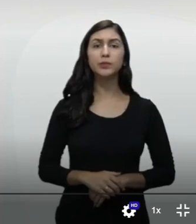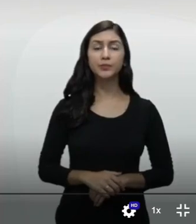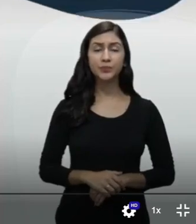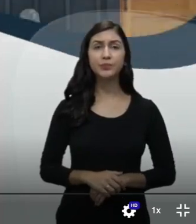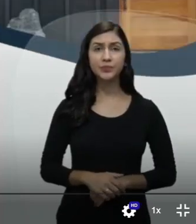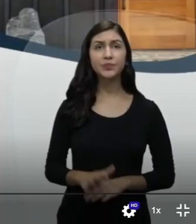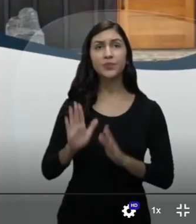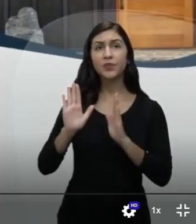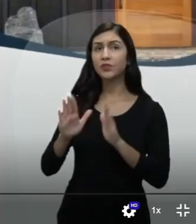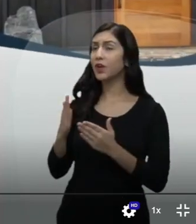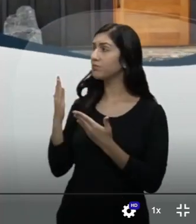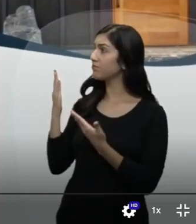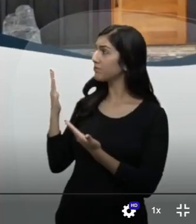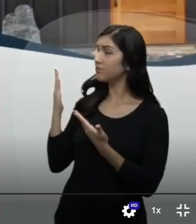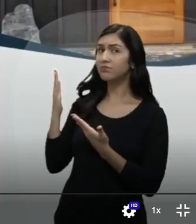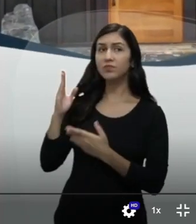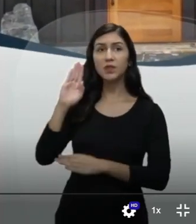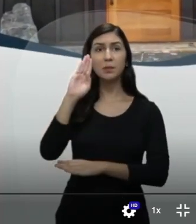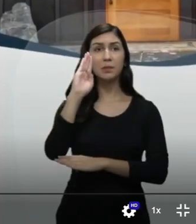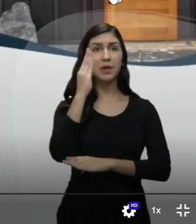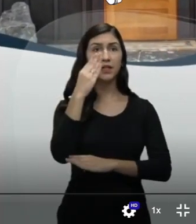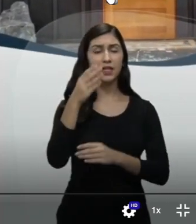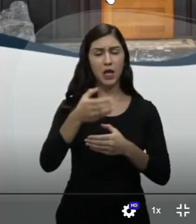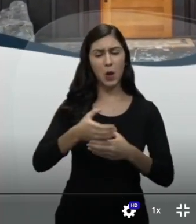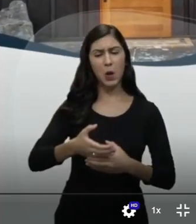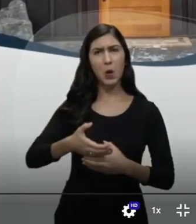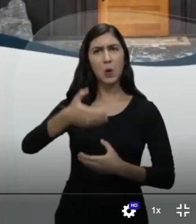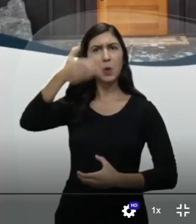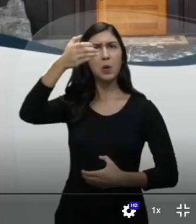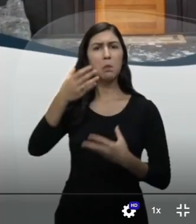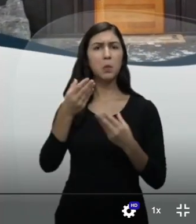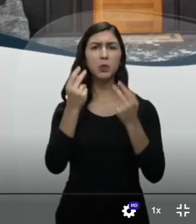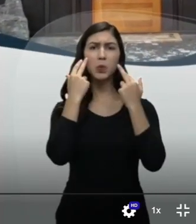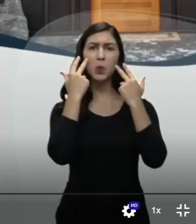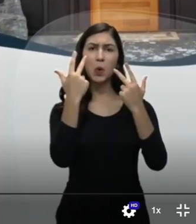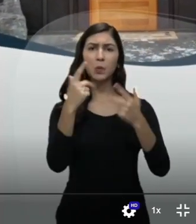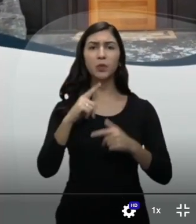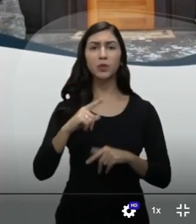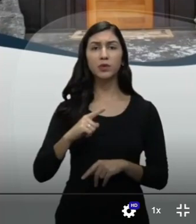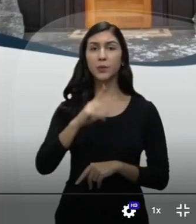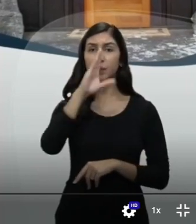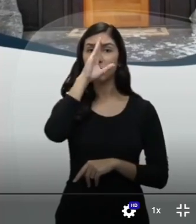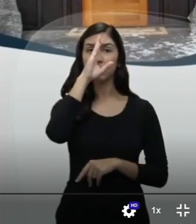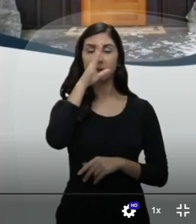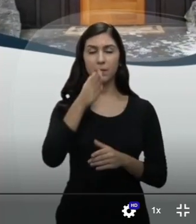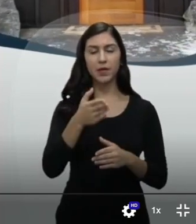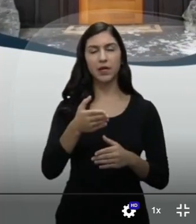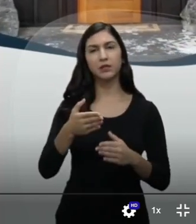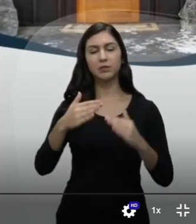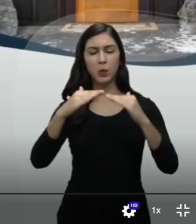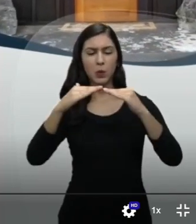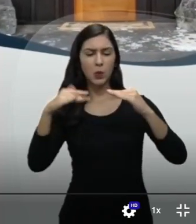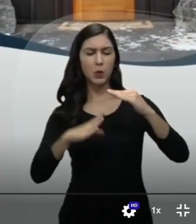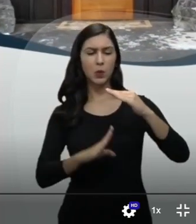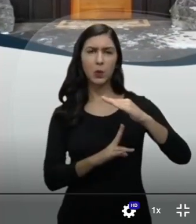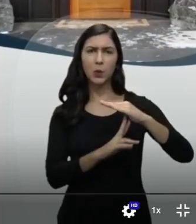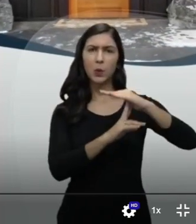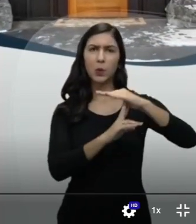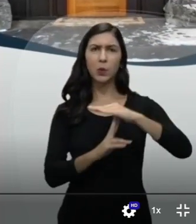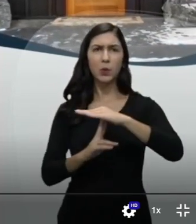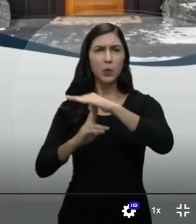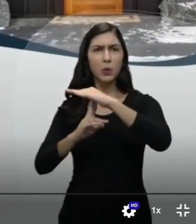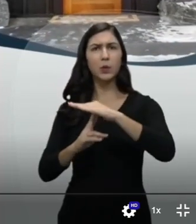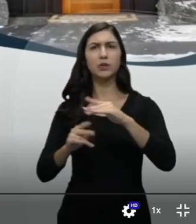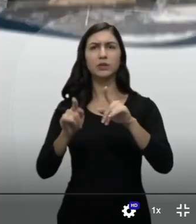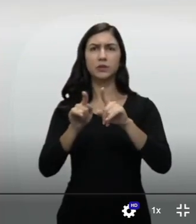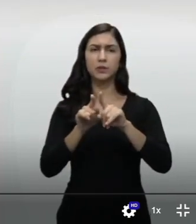Já as barras de madeira comprimidas são bem mais comuns. Vemos principalmente em pilares e colunas. Nesses